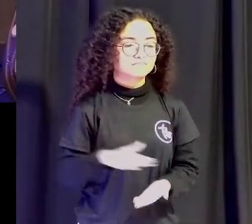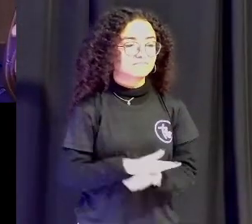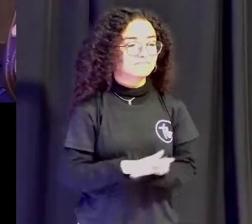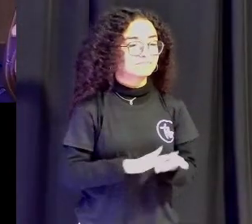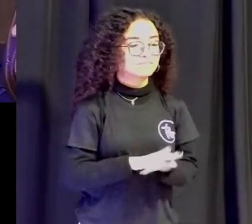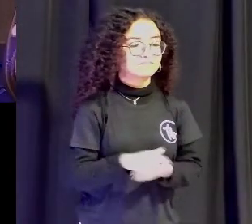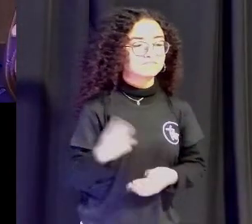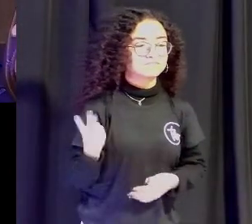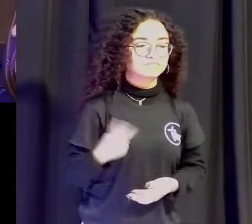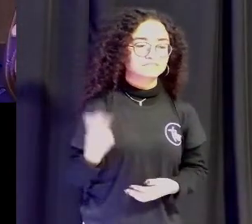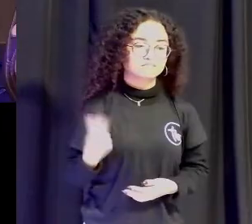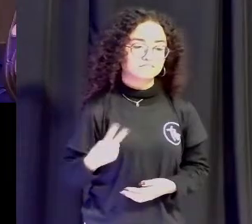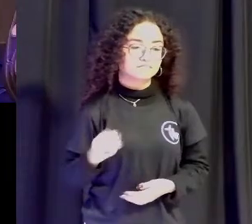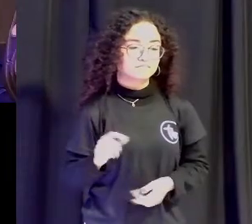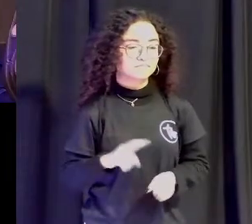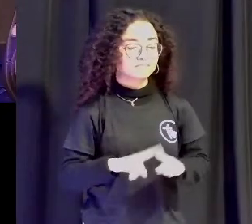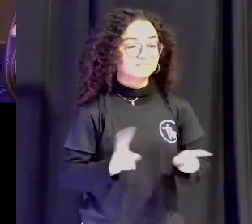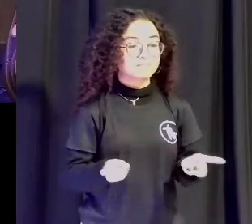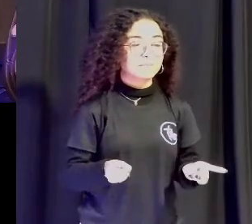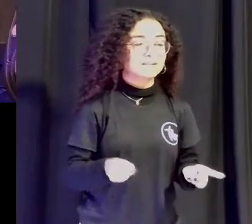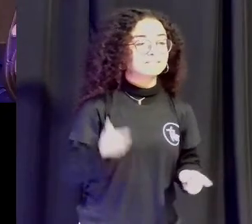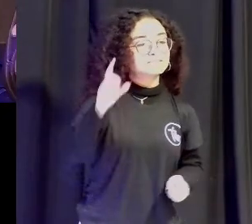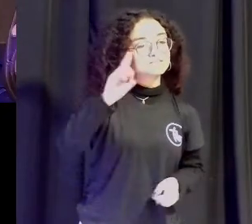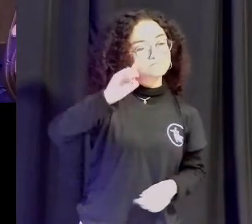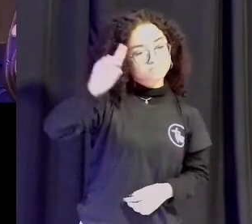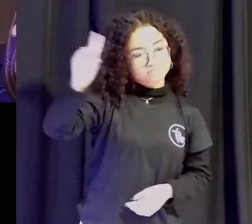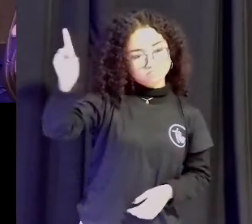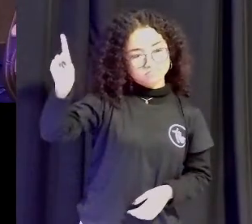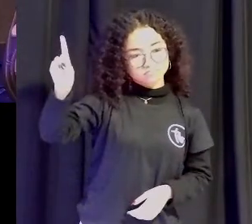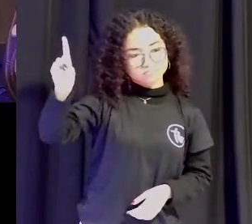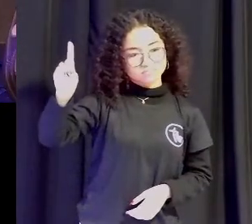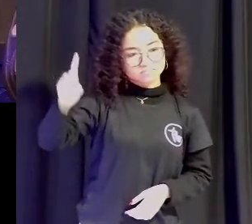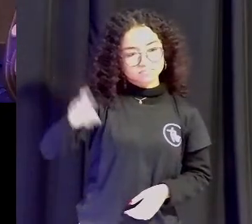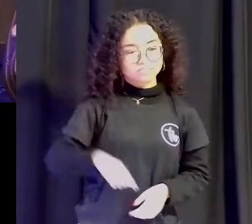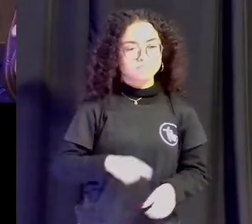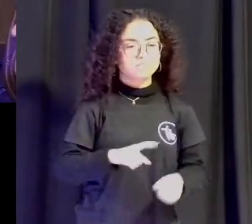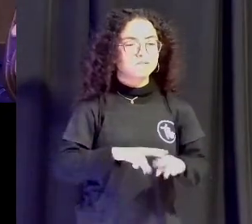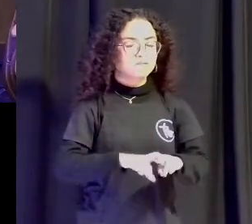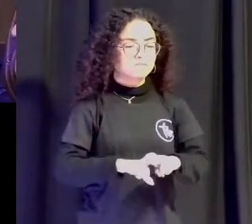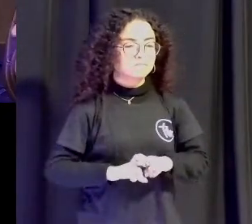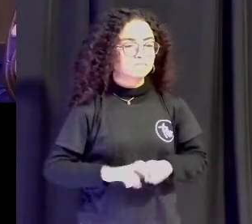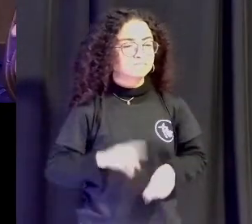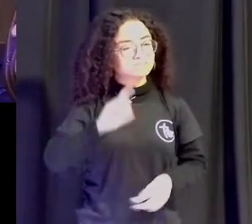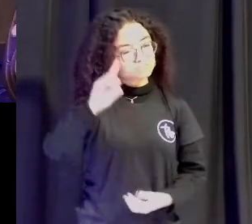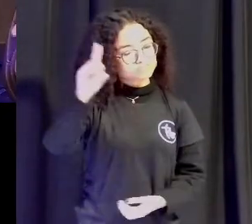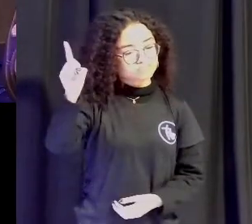tem a ver com Ele, é por causa dEle.